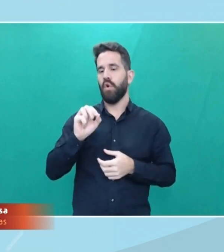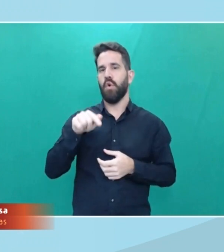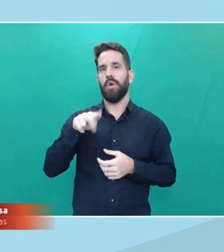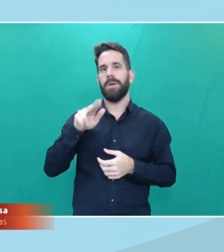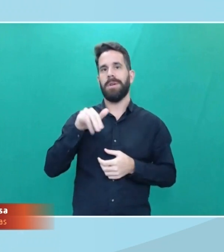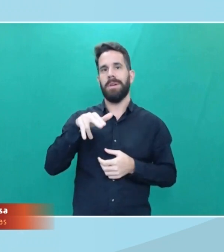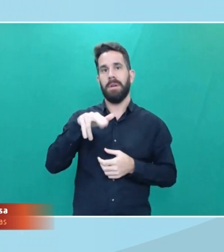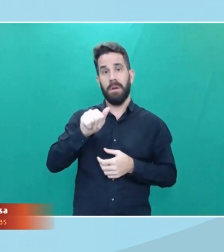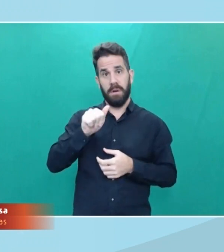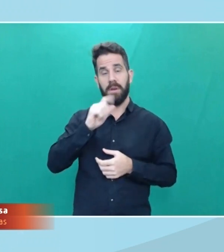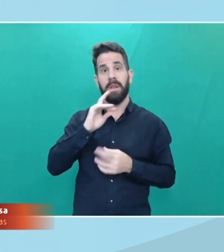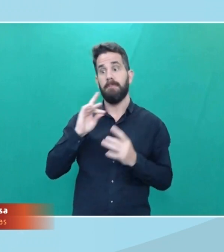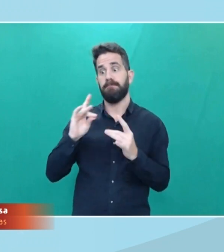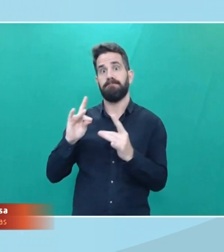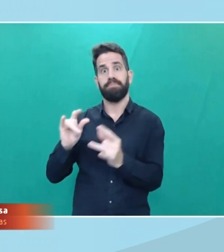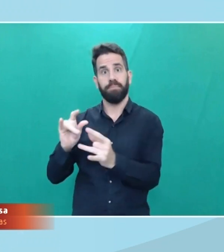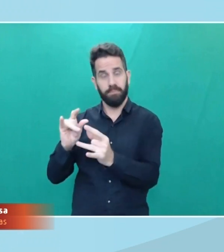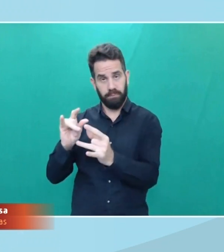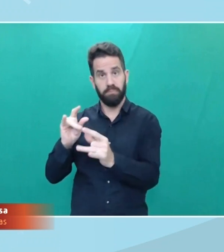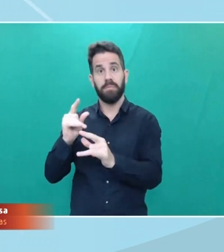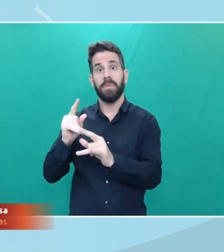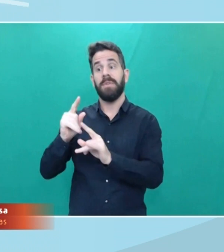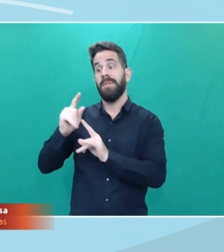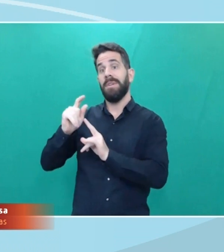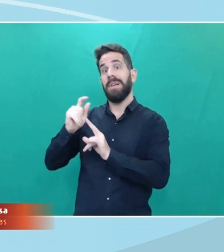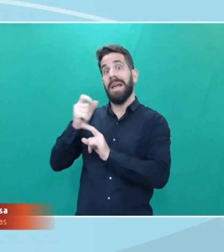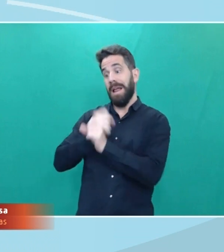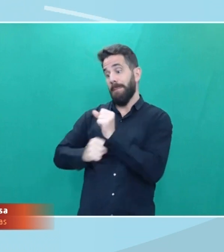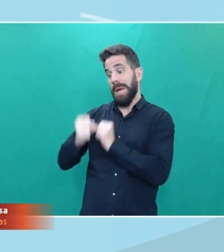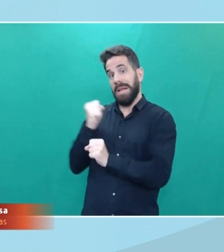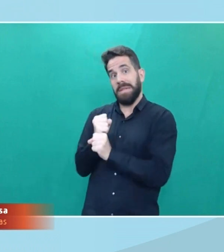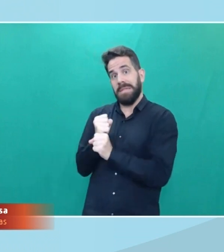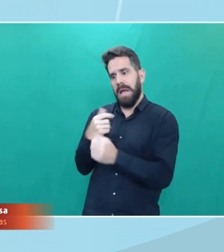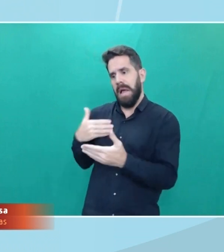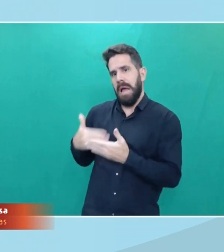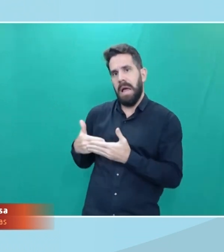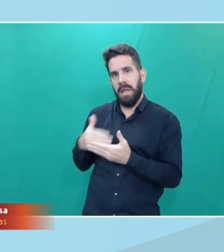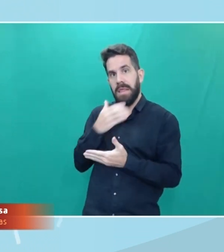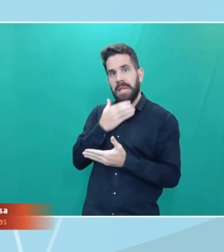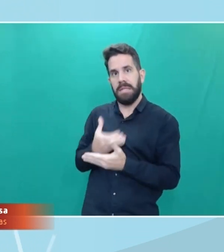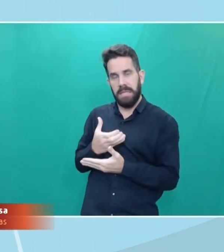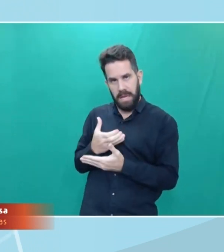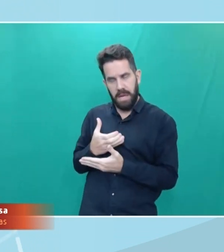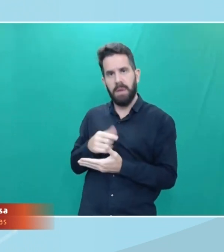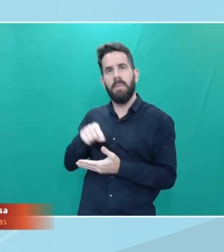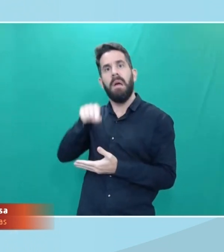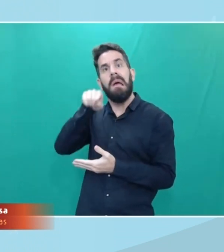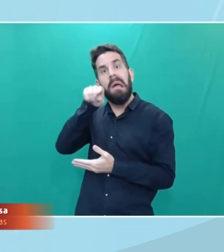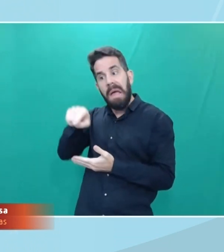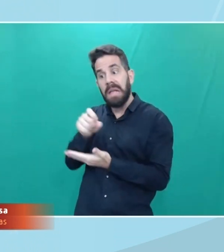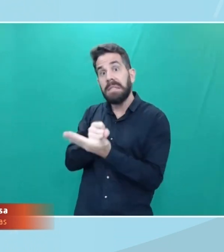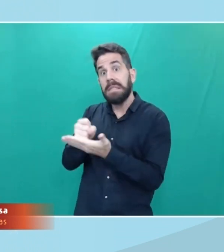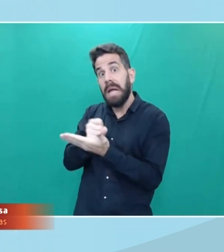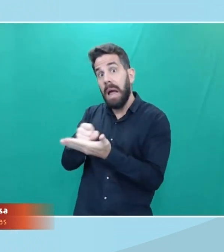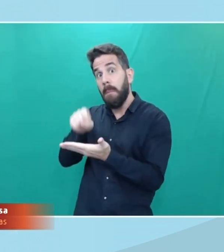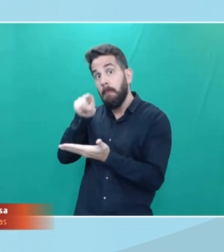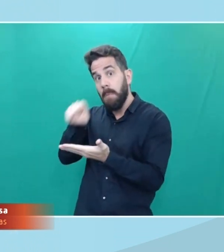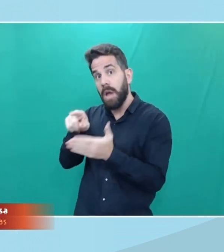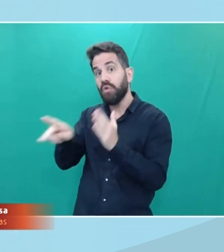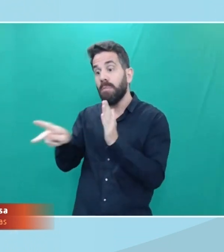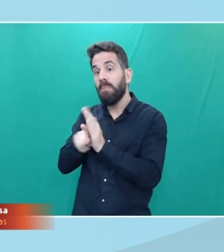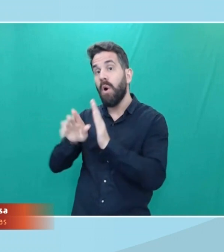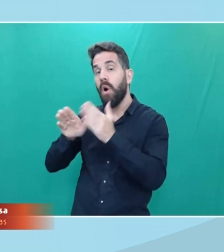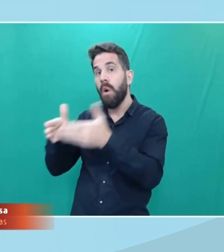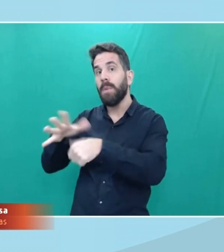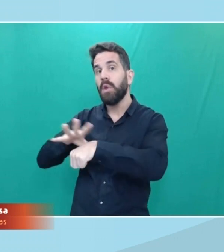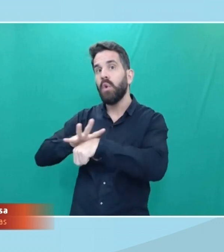ano passado, segundo o Ministério da Saúde. Esse medicamento é prescrito para tratar a malária, uma das principais causas